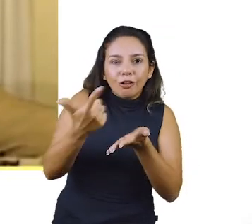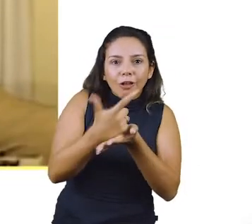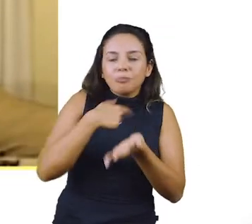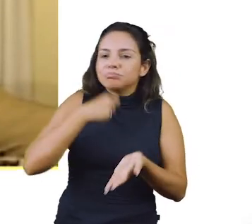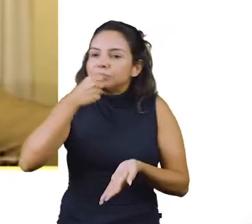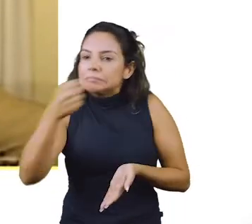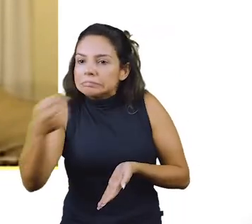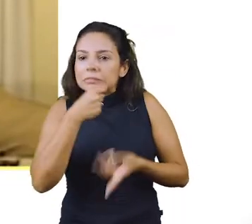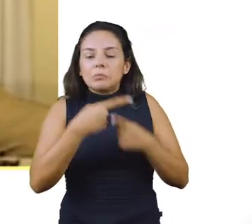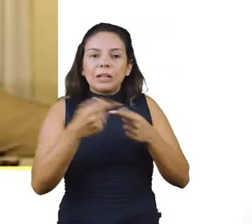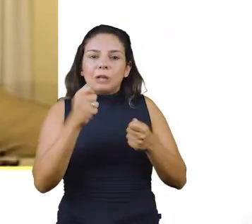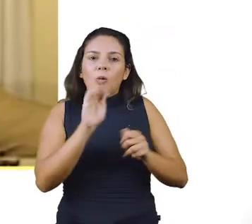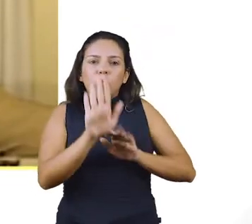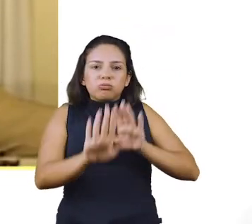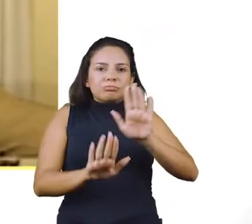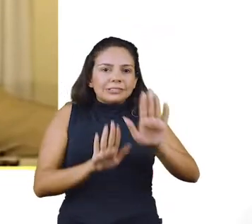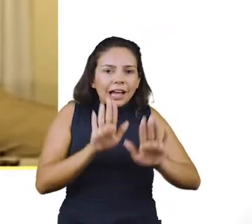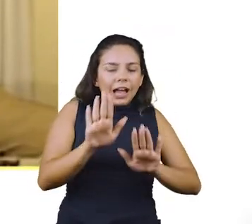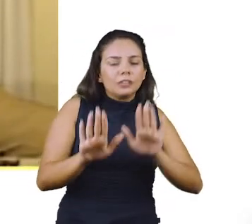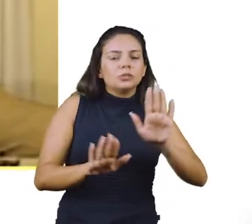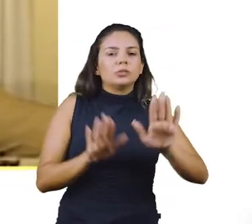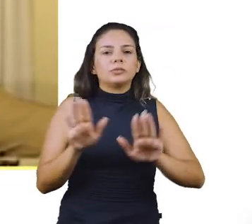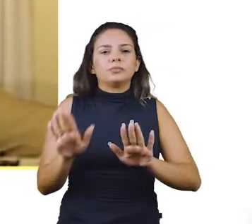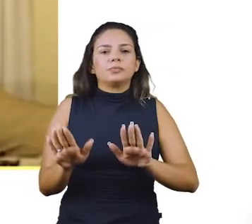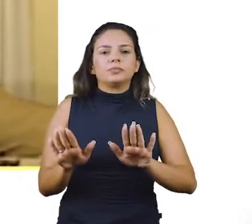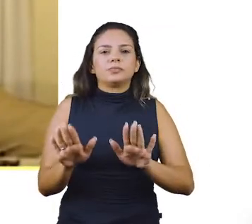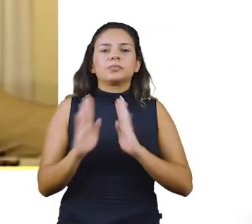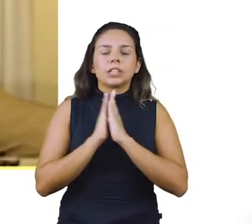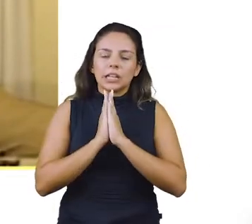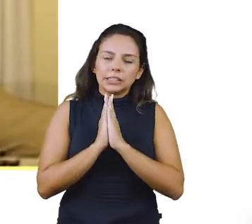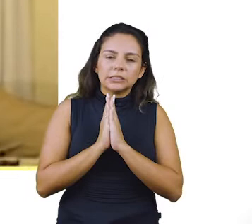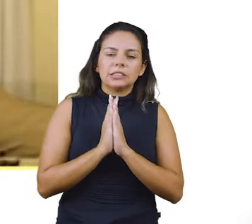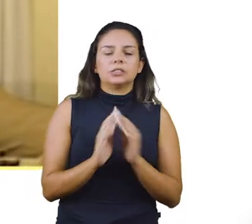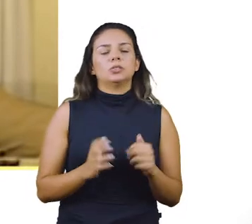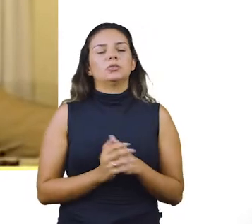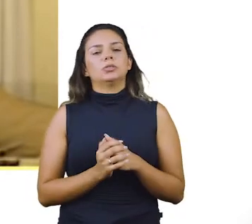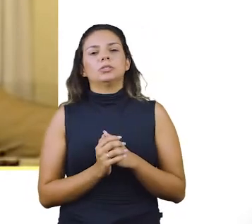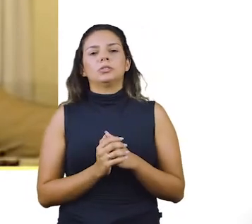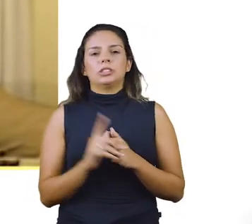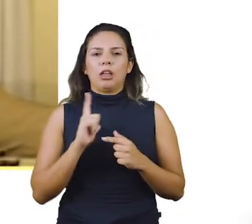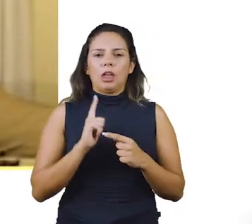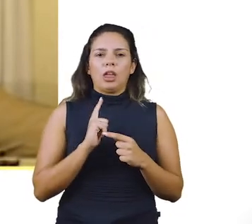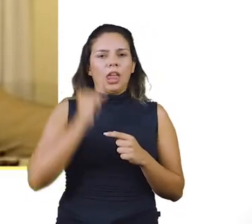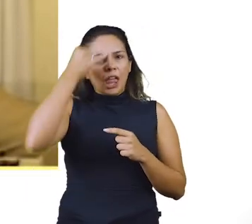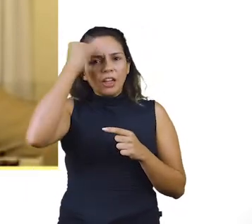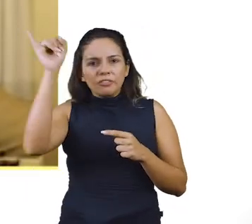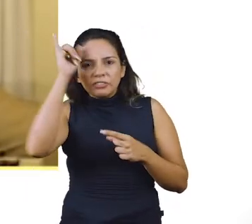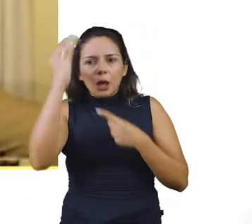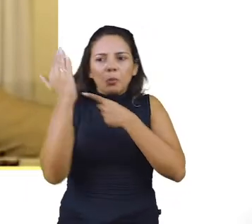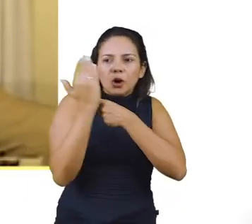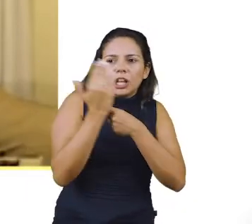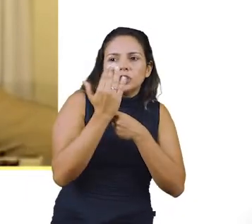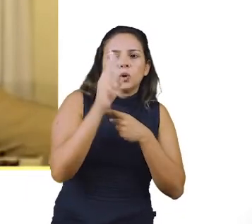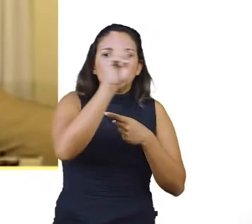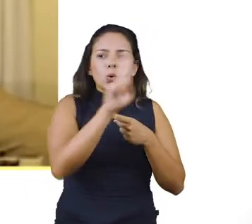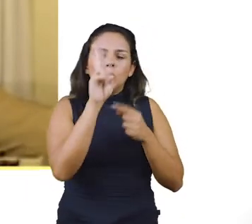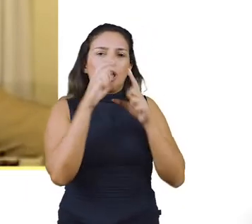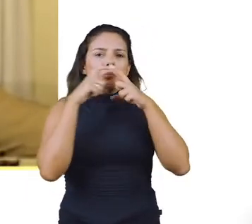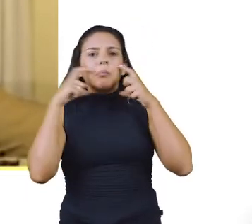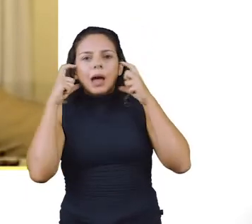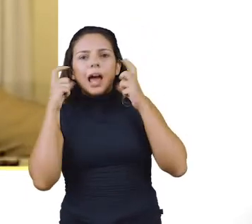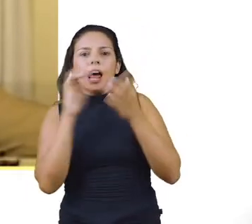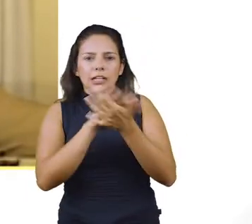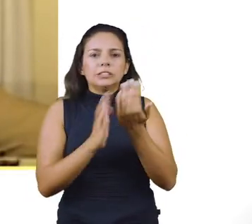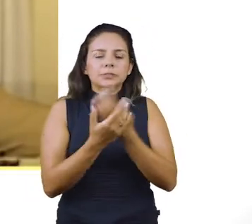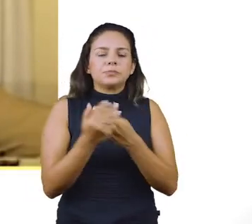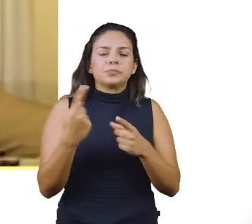me protegendo bastante, graças a Deus, não tive nada até agora, nenhum dos meus colegas